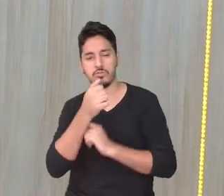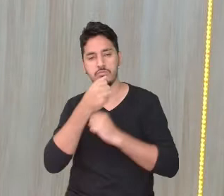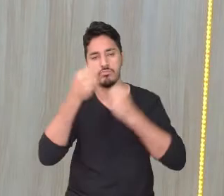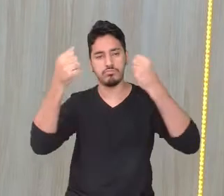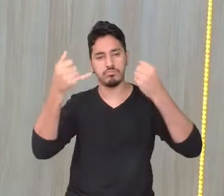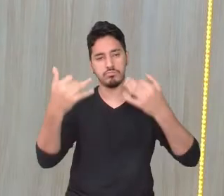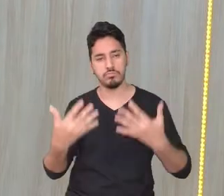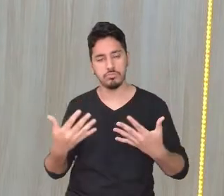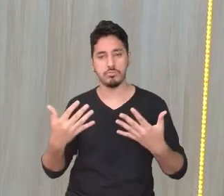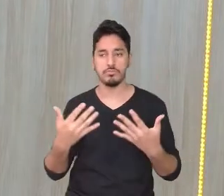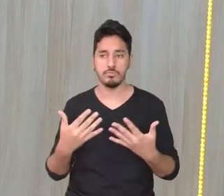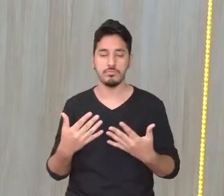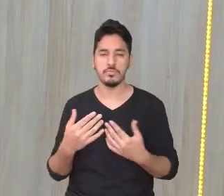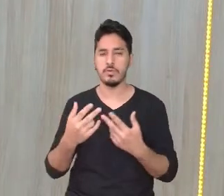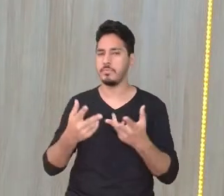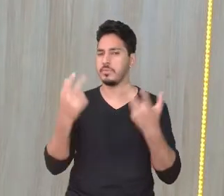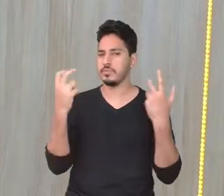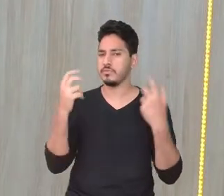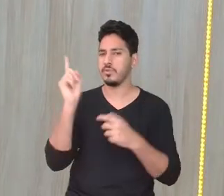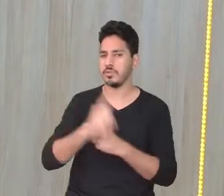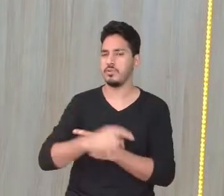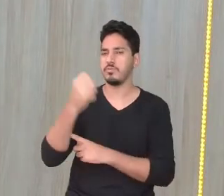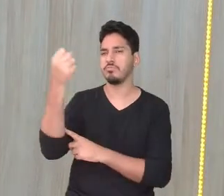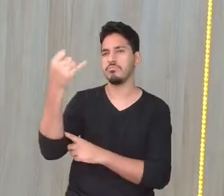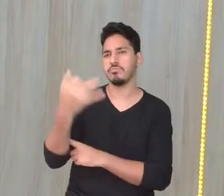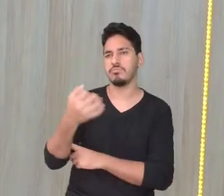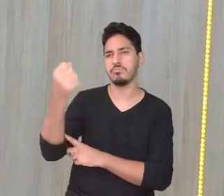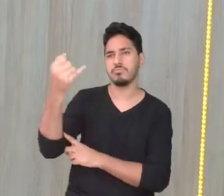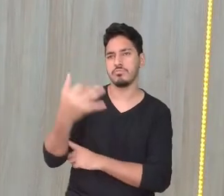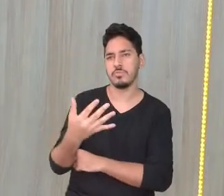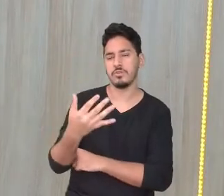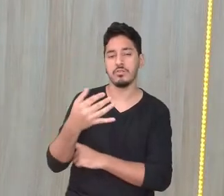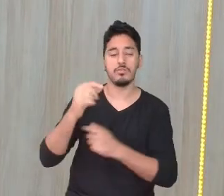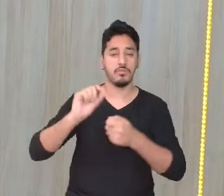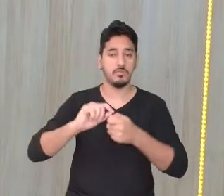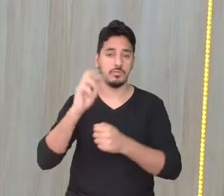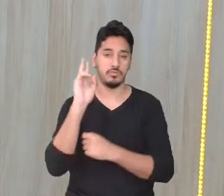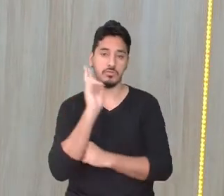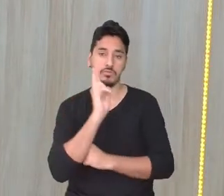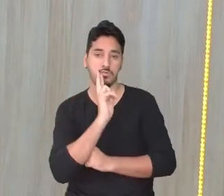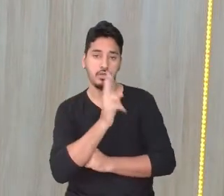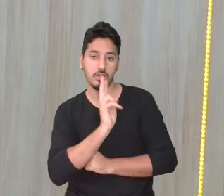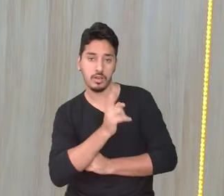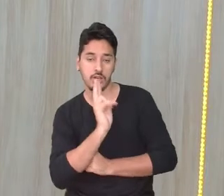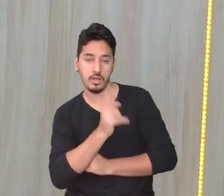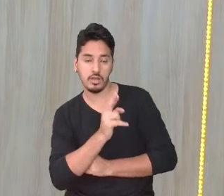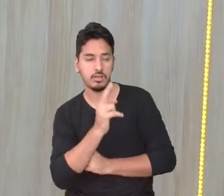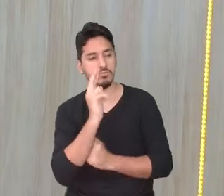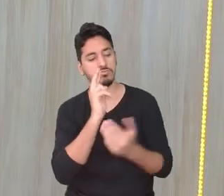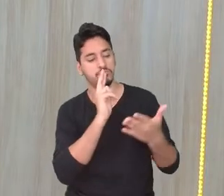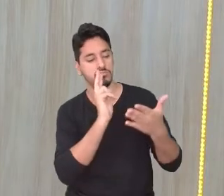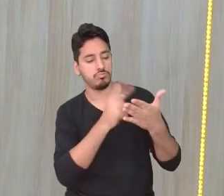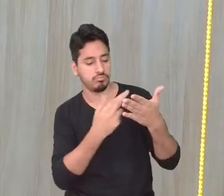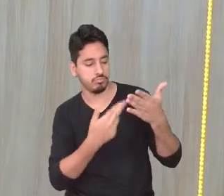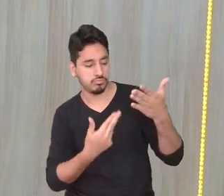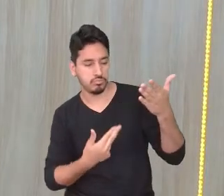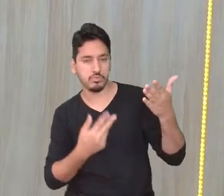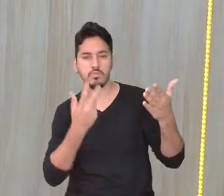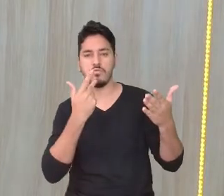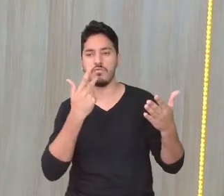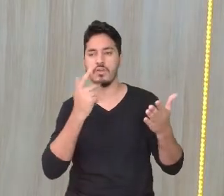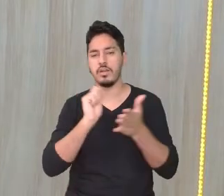descrever. Perceberam que também é uma descrição. Então, quando se faz um relato, quanto mais se descreve, quanto mais